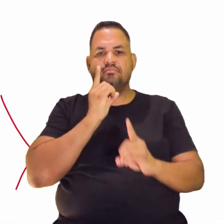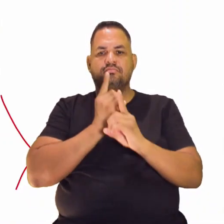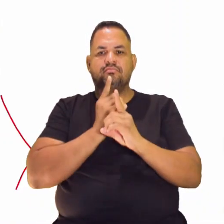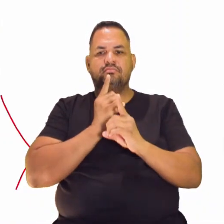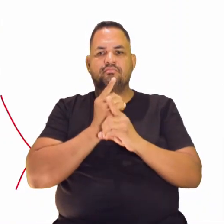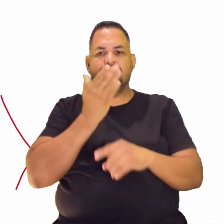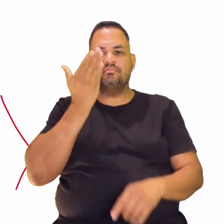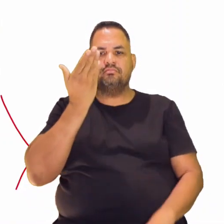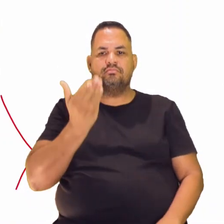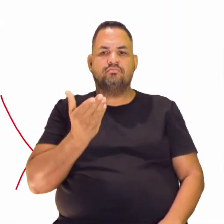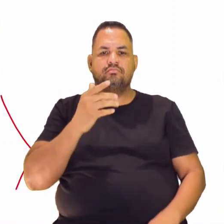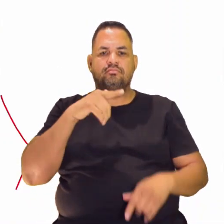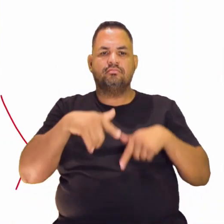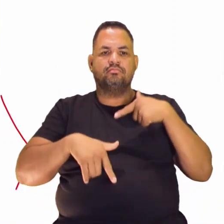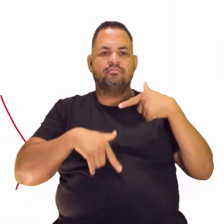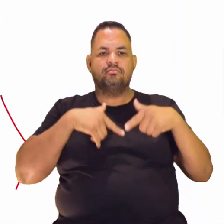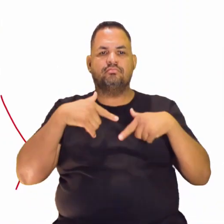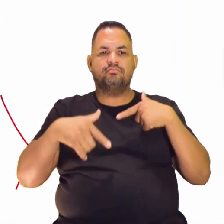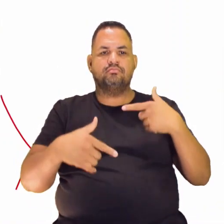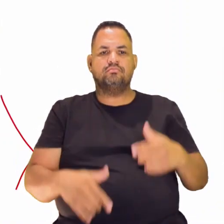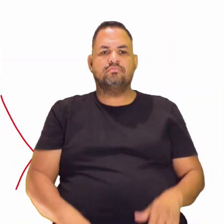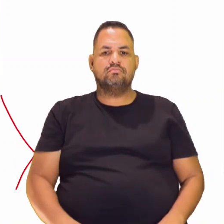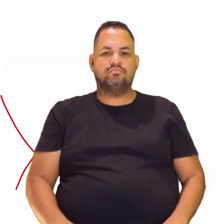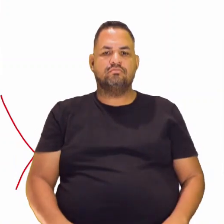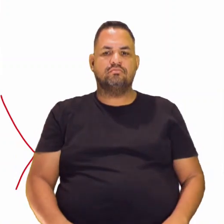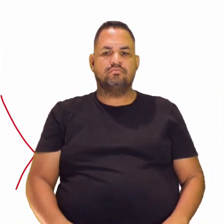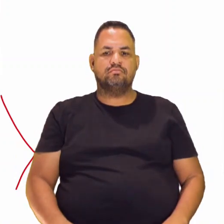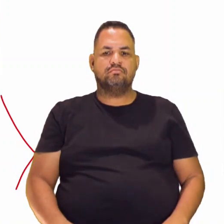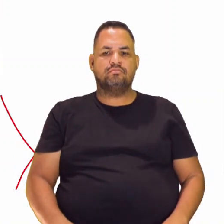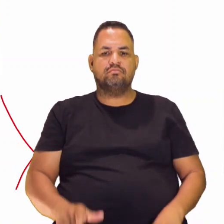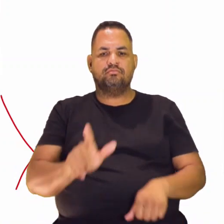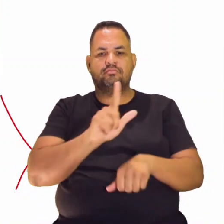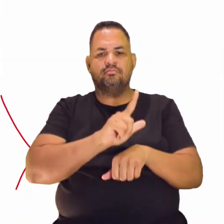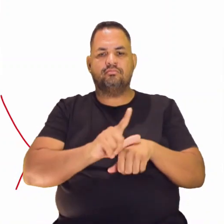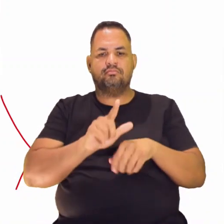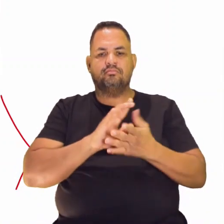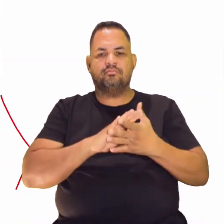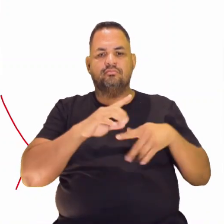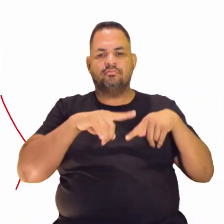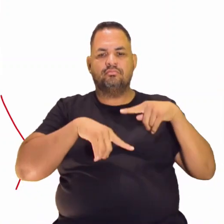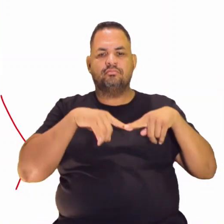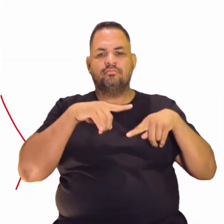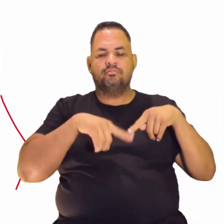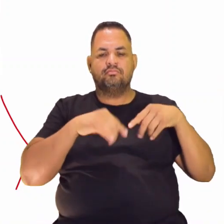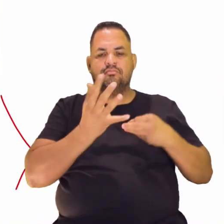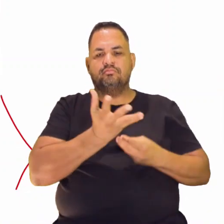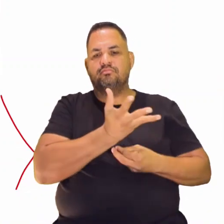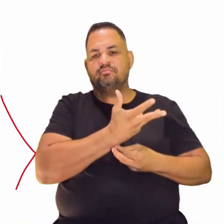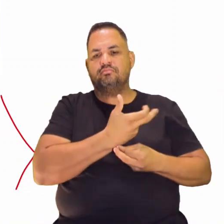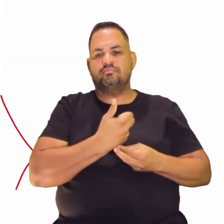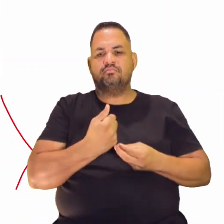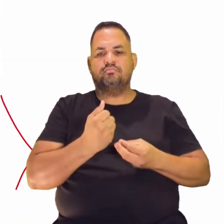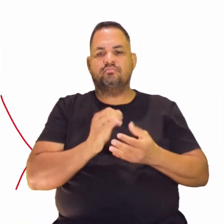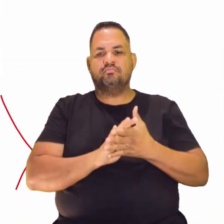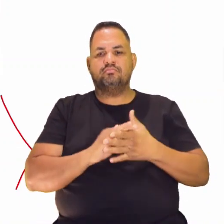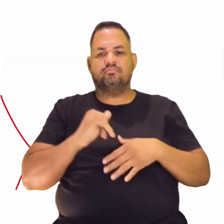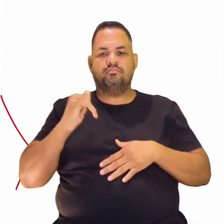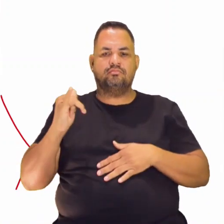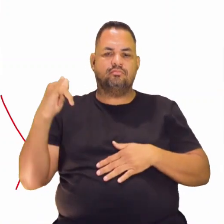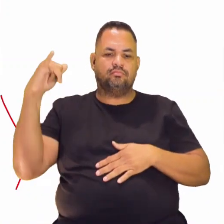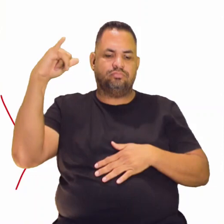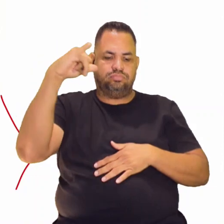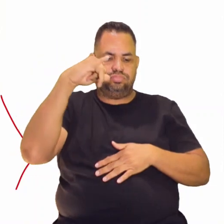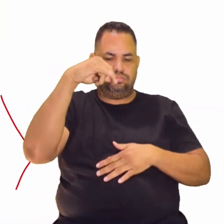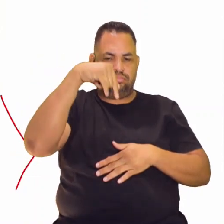encontrei esses trabalhos expostos em lojas de artesanato aqui no aeroporto